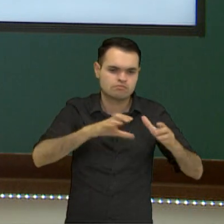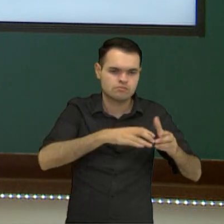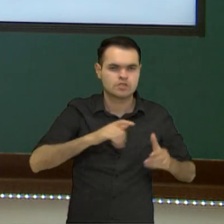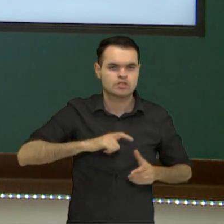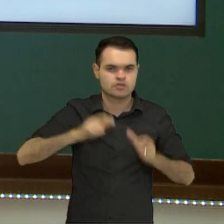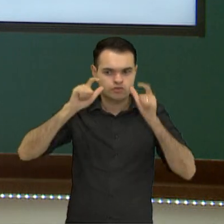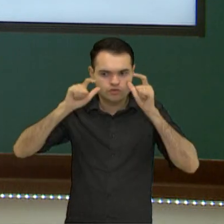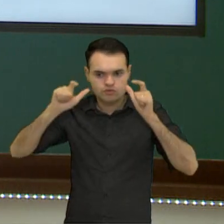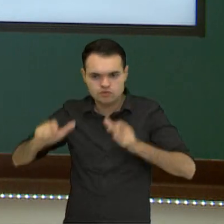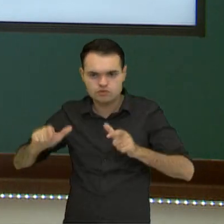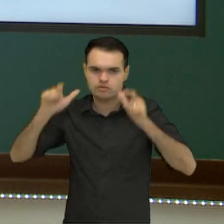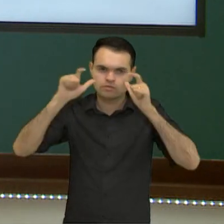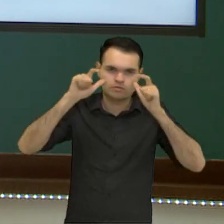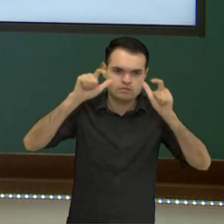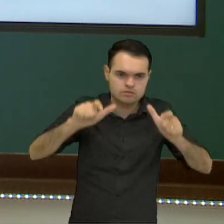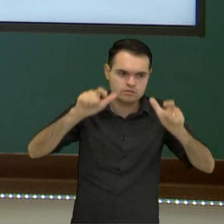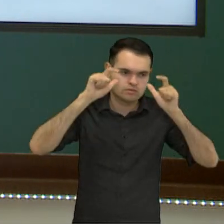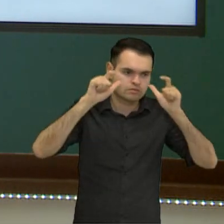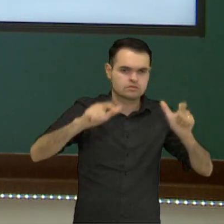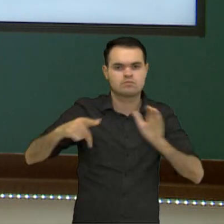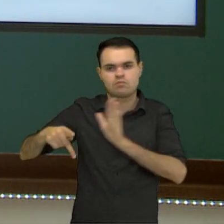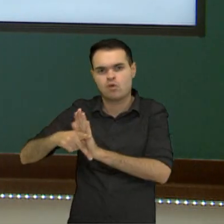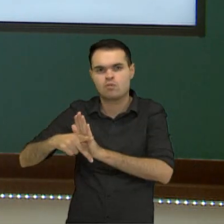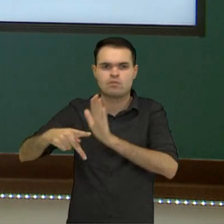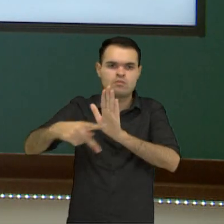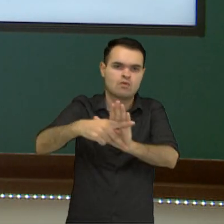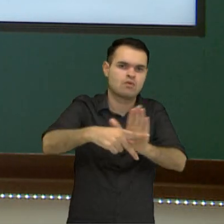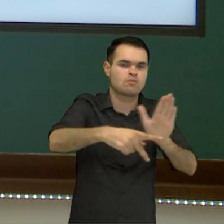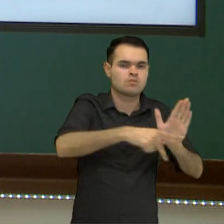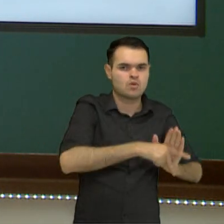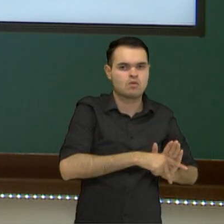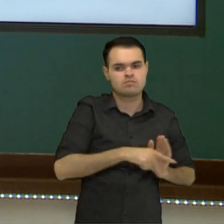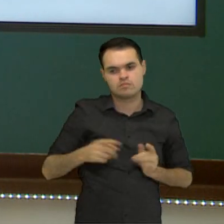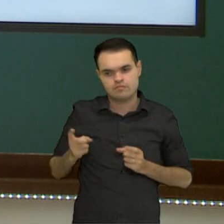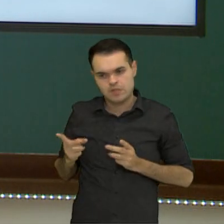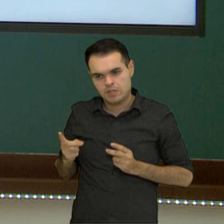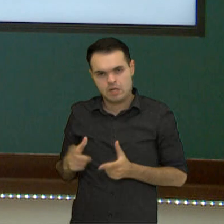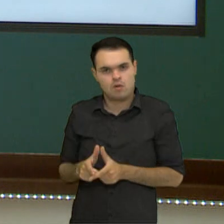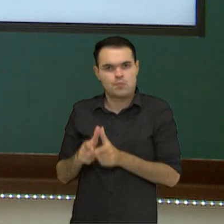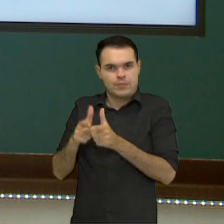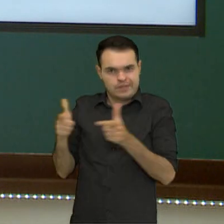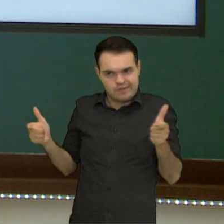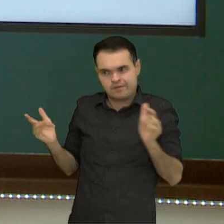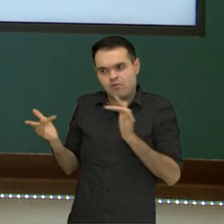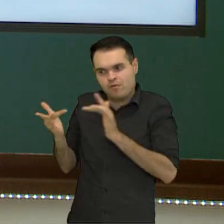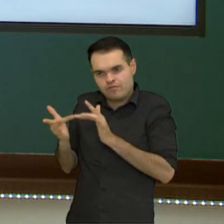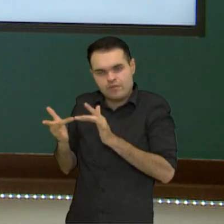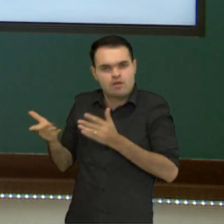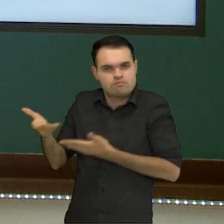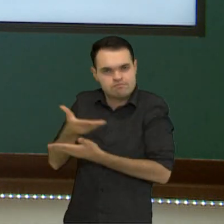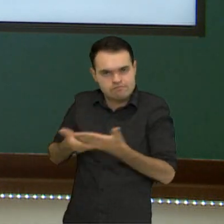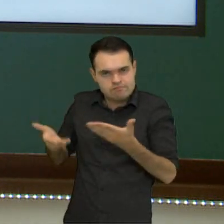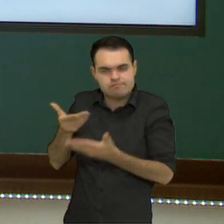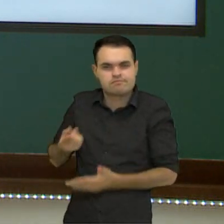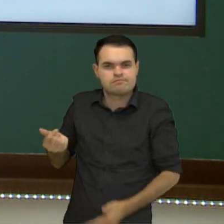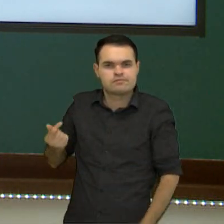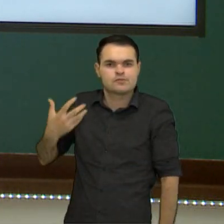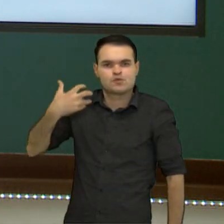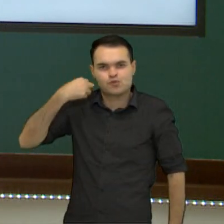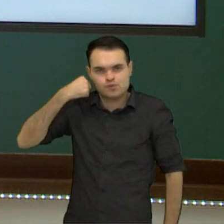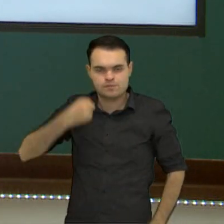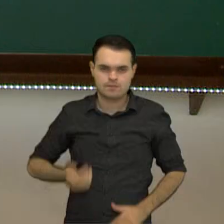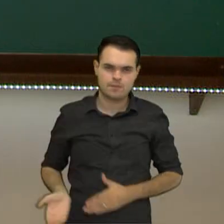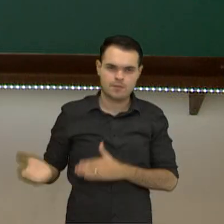seu objetivo, né? Alguns queriam aumentar o comércio, como eram os mercadores, os nobres, né, ter mais terra, a